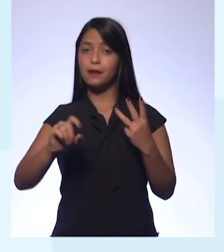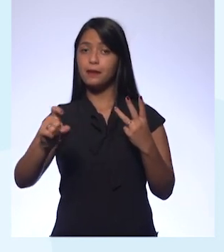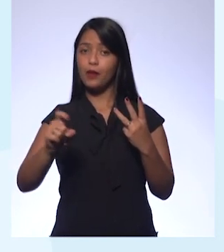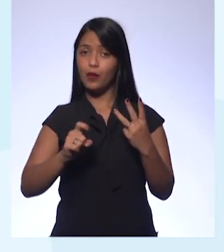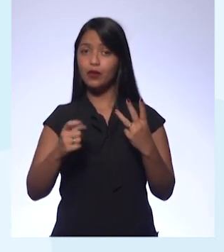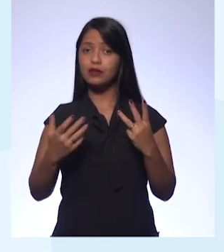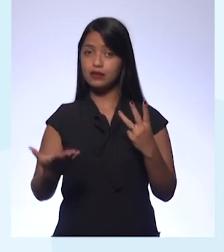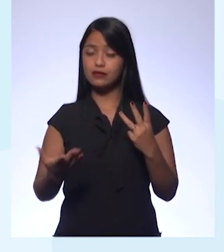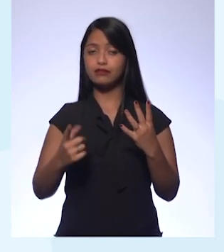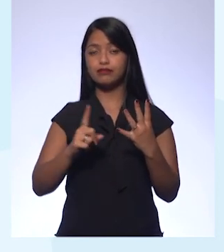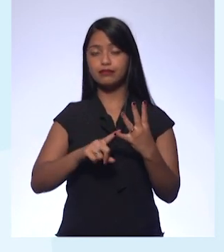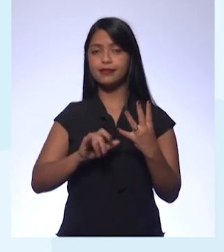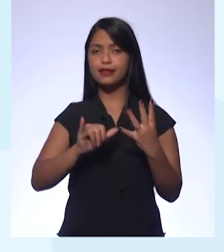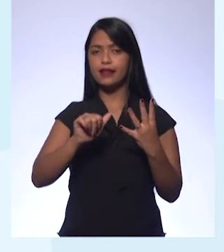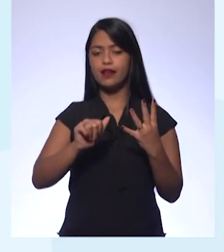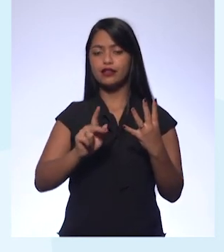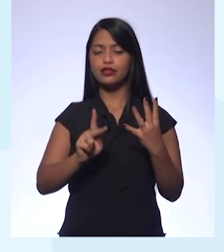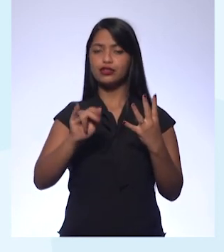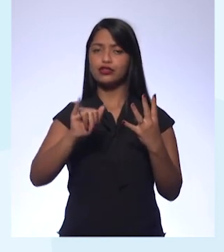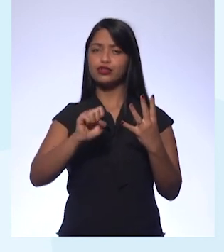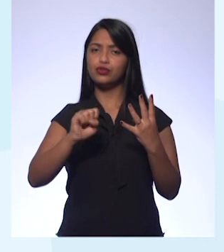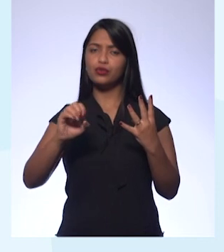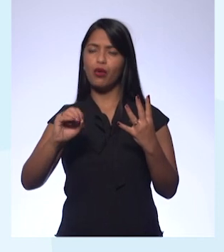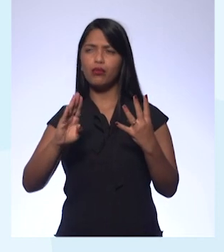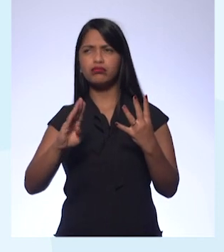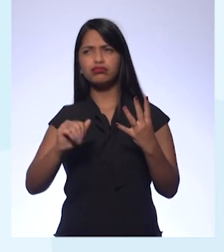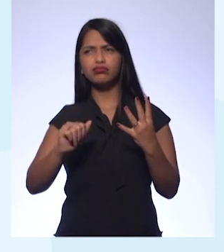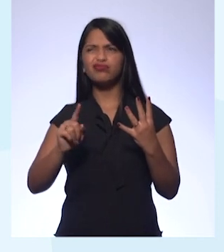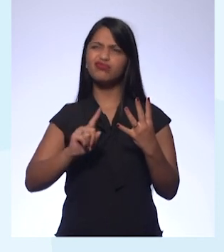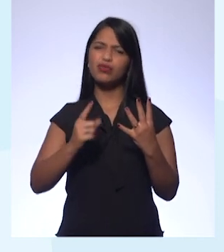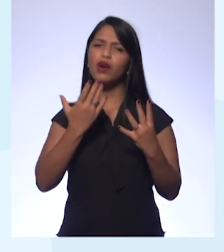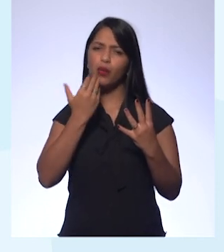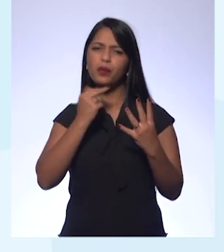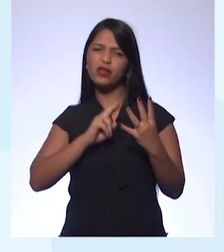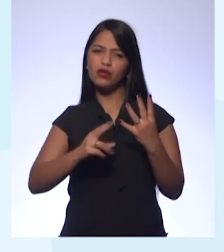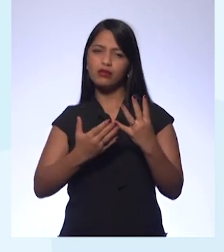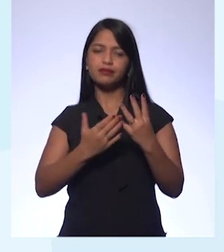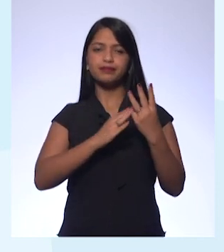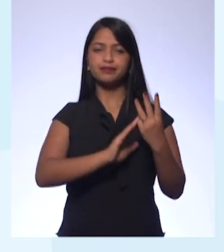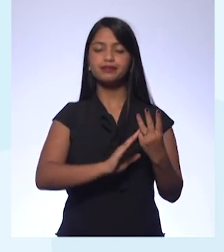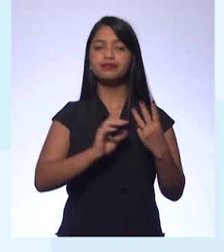que é um prato, né? Pode ter em vários lugares. Mas o delivery, o motoboy...